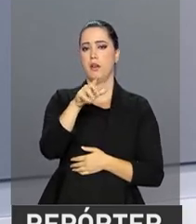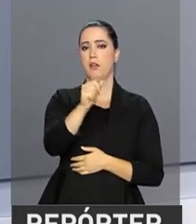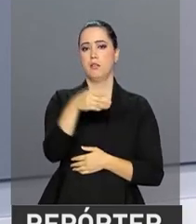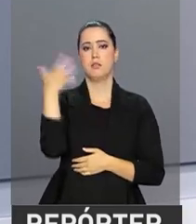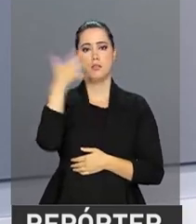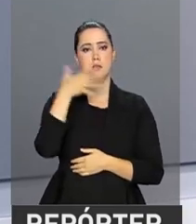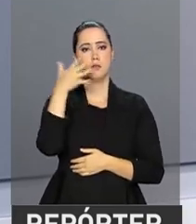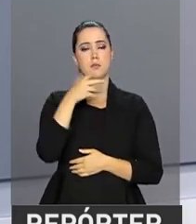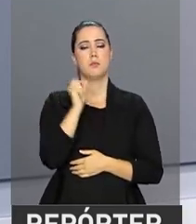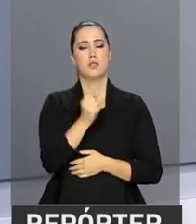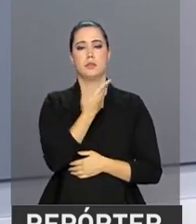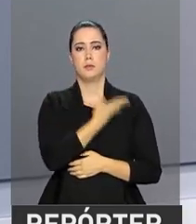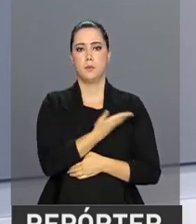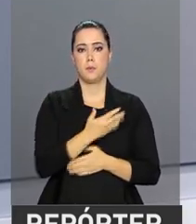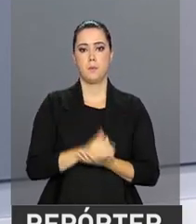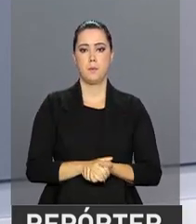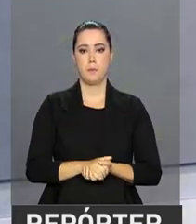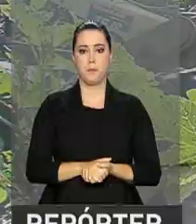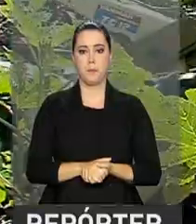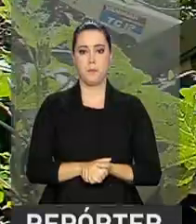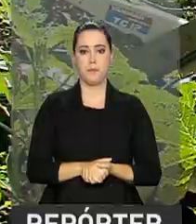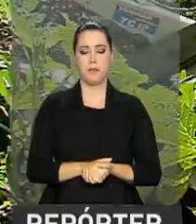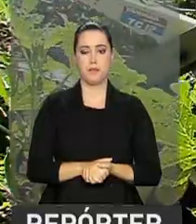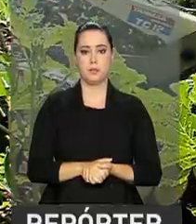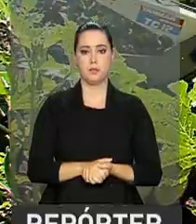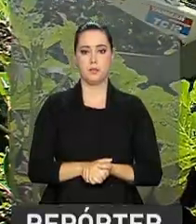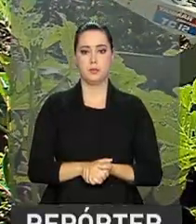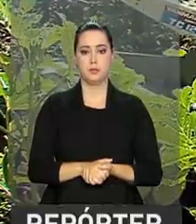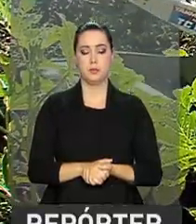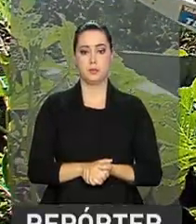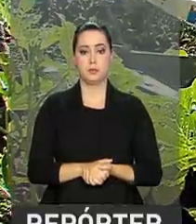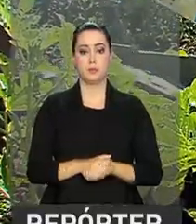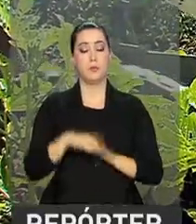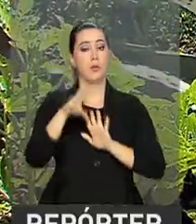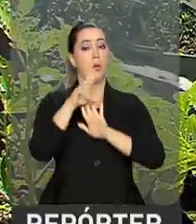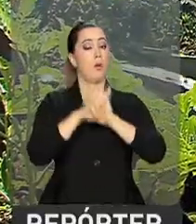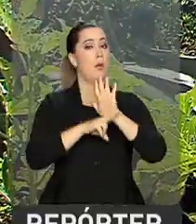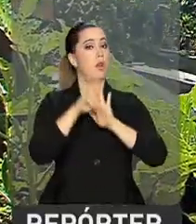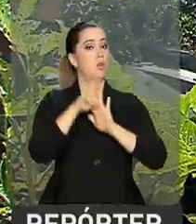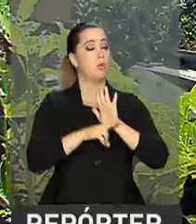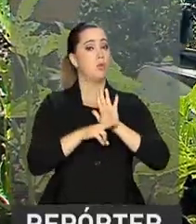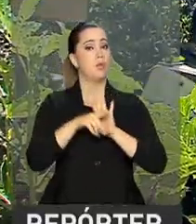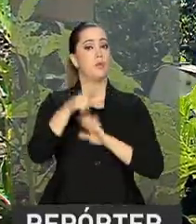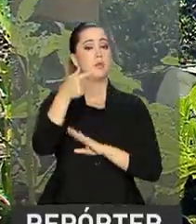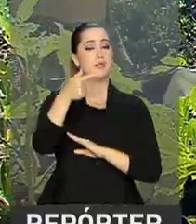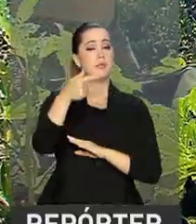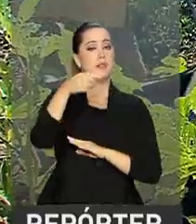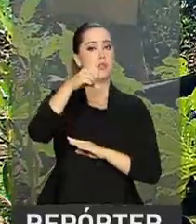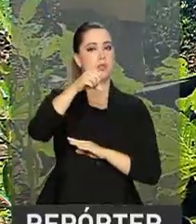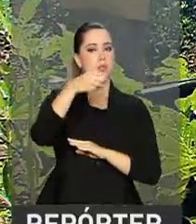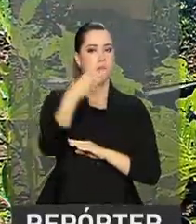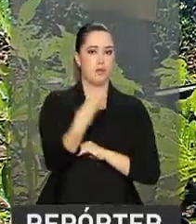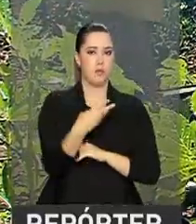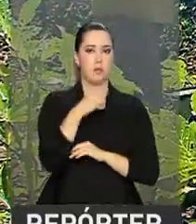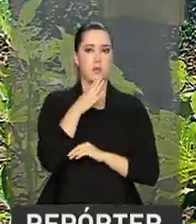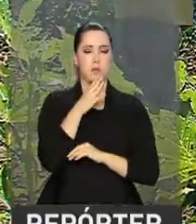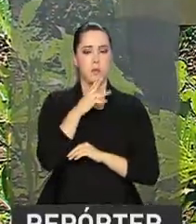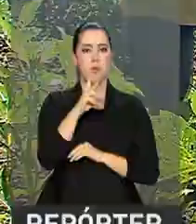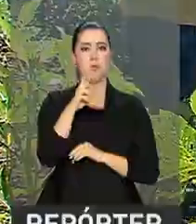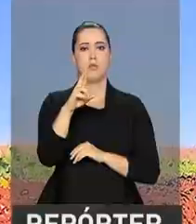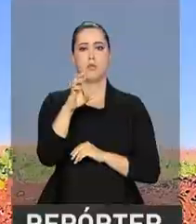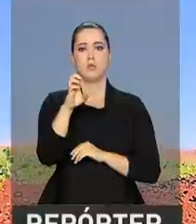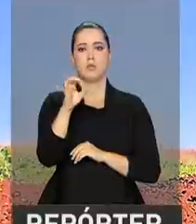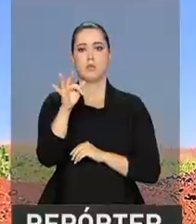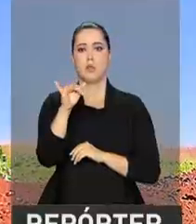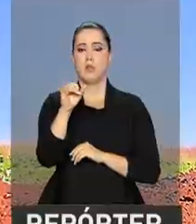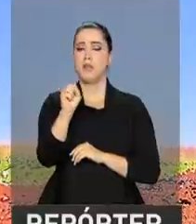do refis rural a medida provisória 793 que ficou conhecida como refis